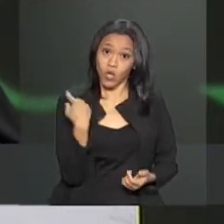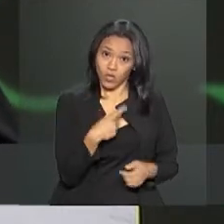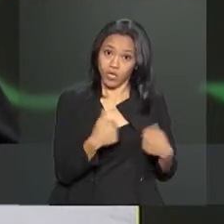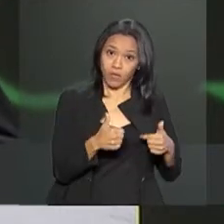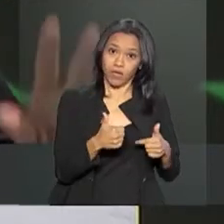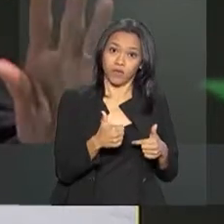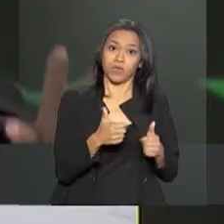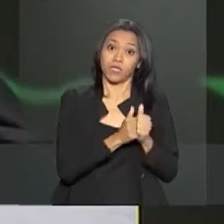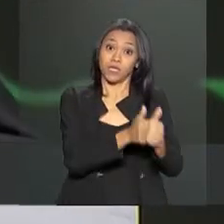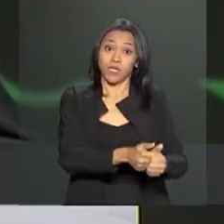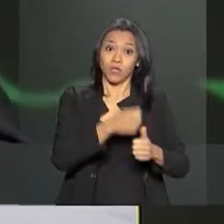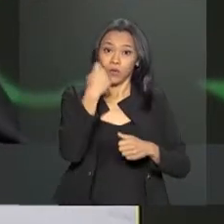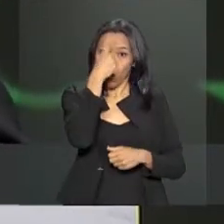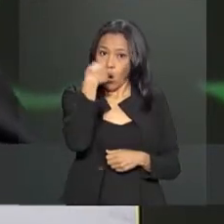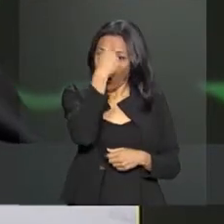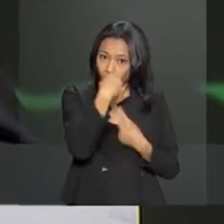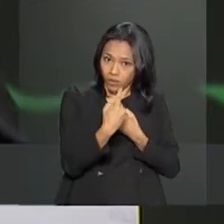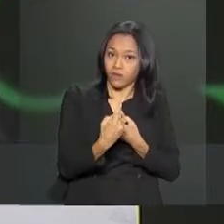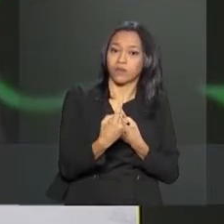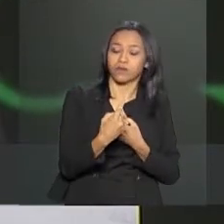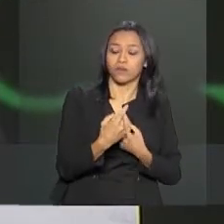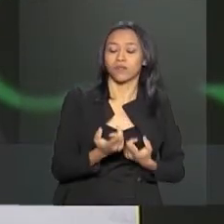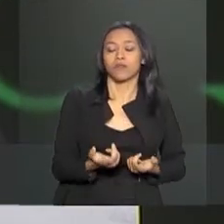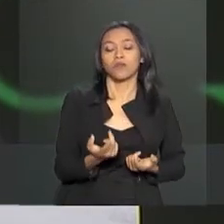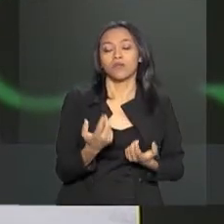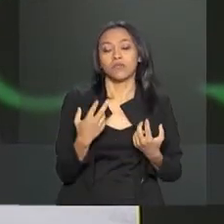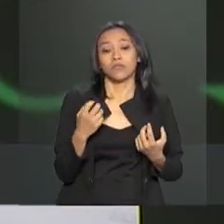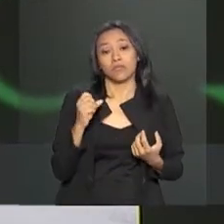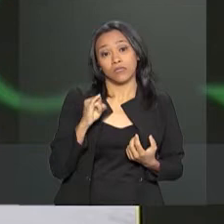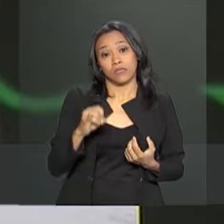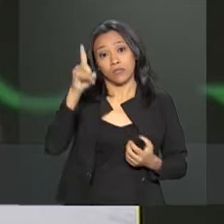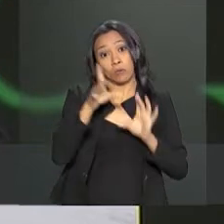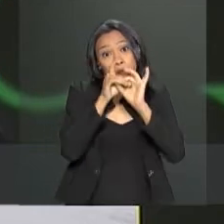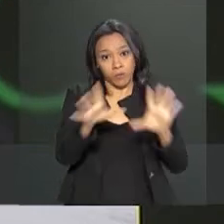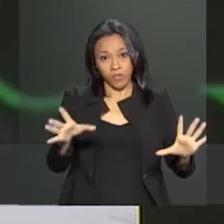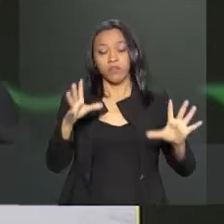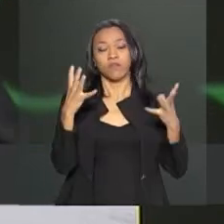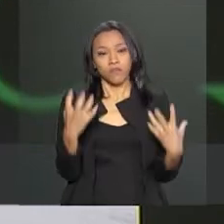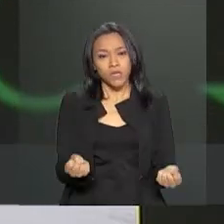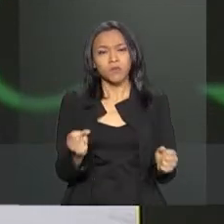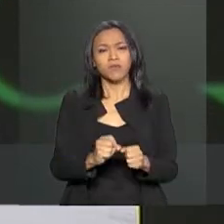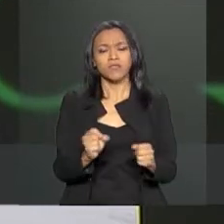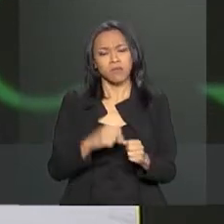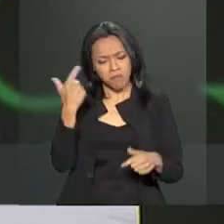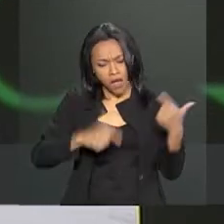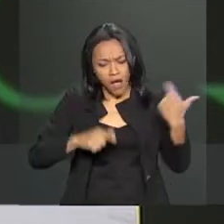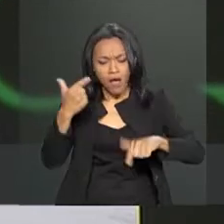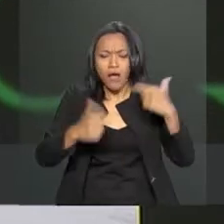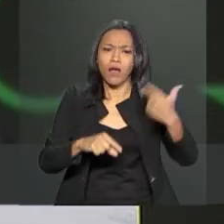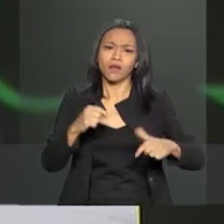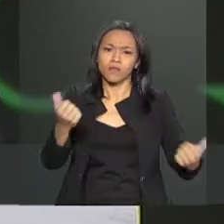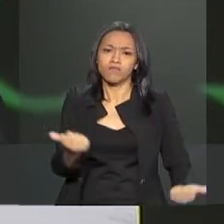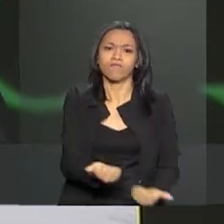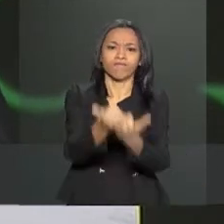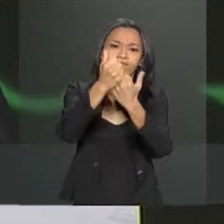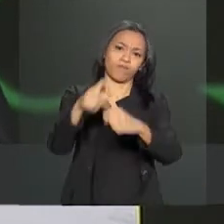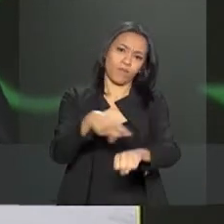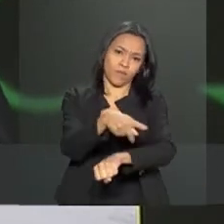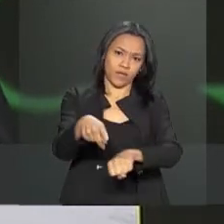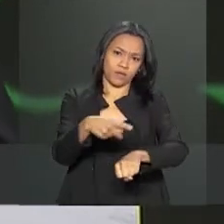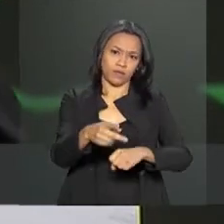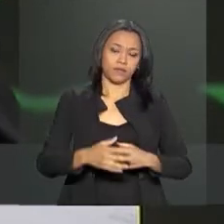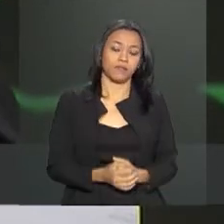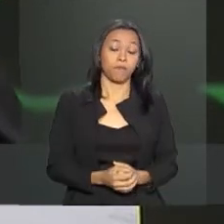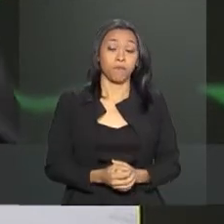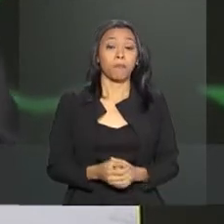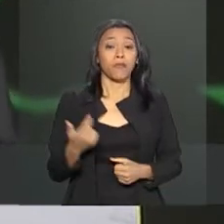ainda produzir, se Deus quiser, muito pelo país. Mas eu reitero mais uma vez que